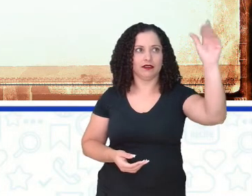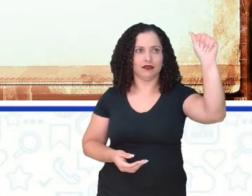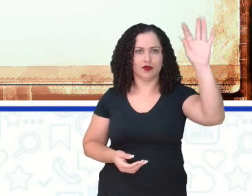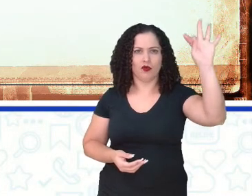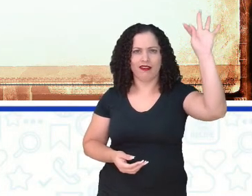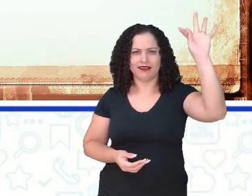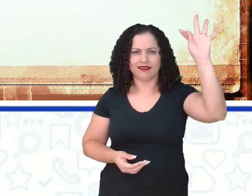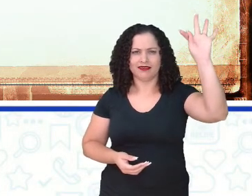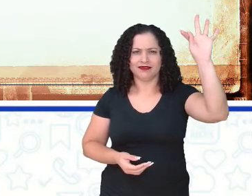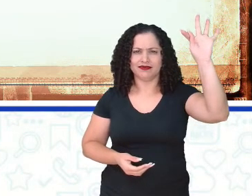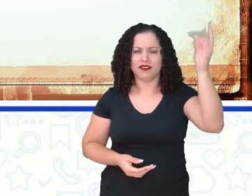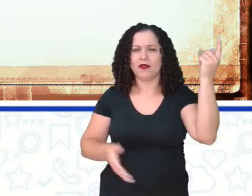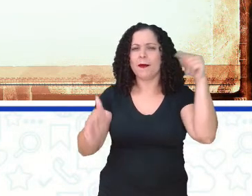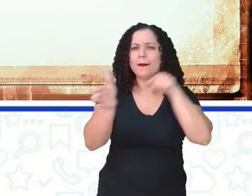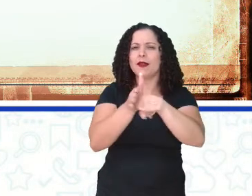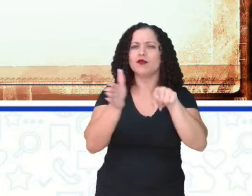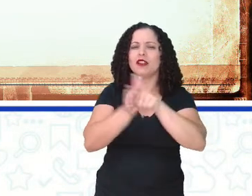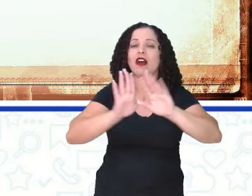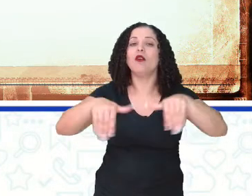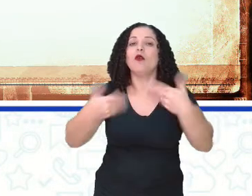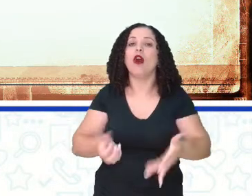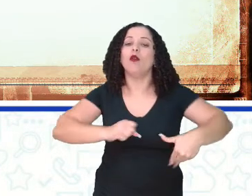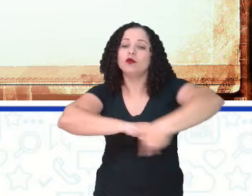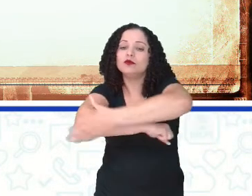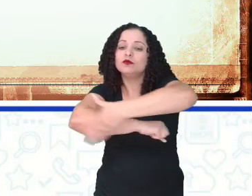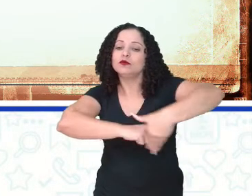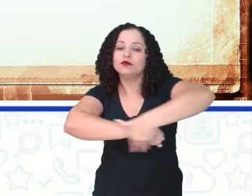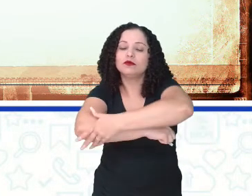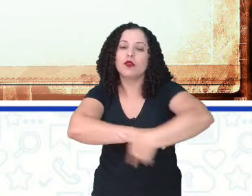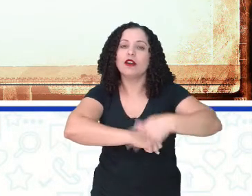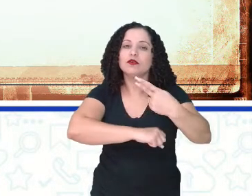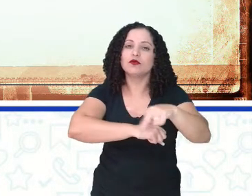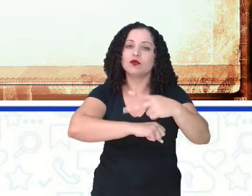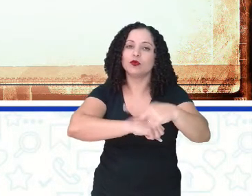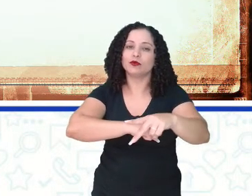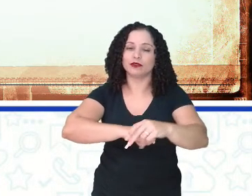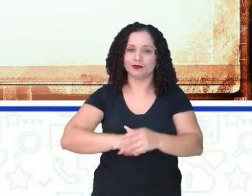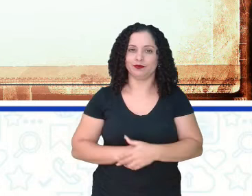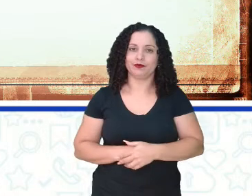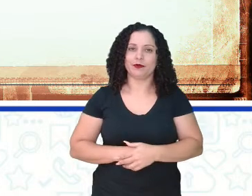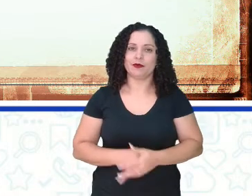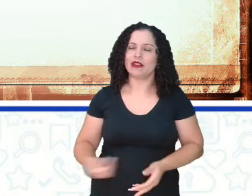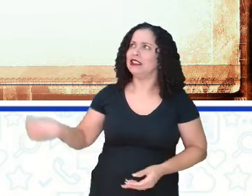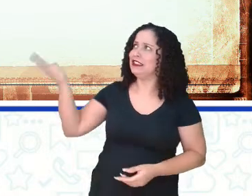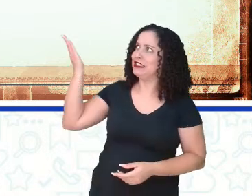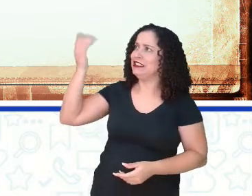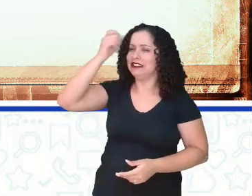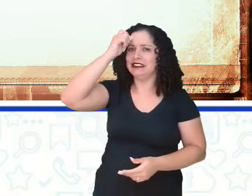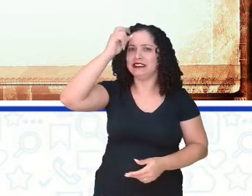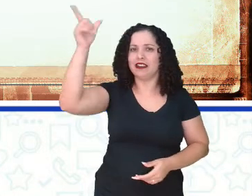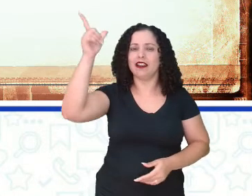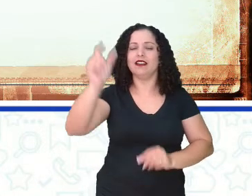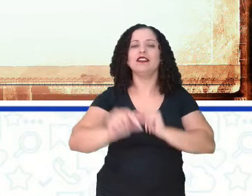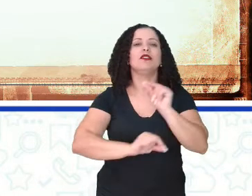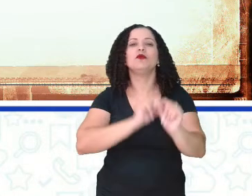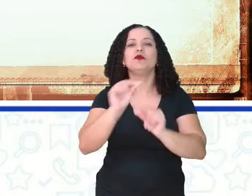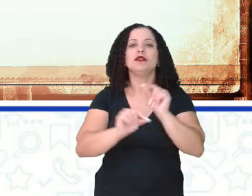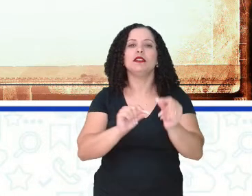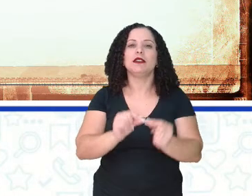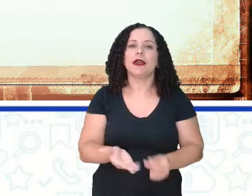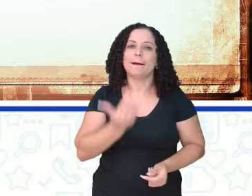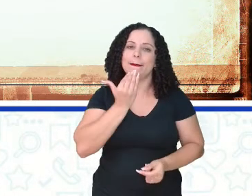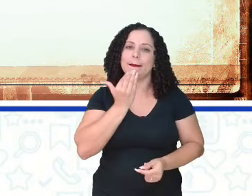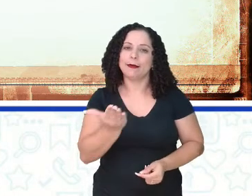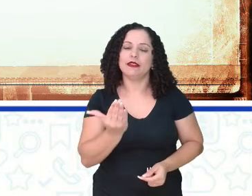Qual é o seu endereço? A ideia, a função dessa question word é solicitar para alguém